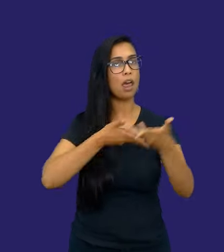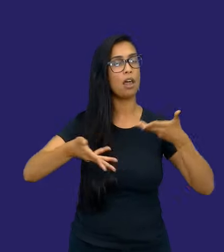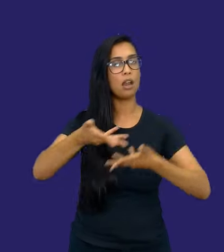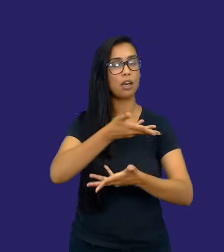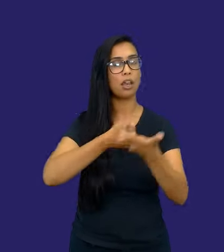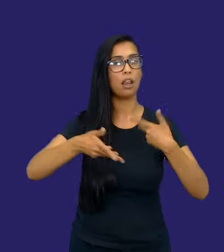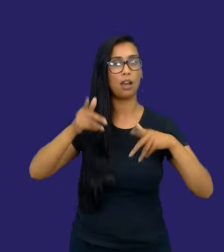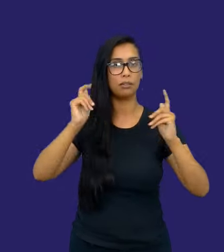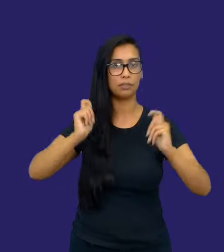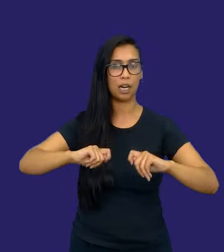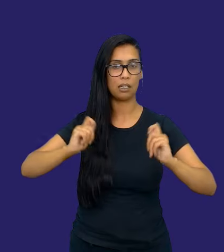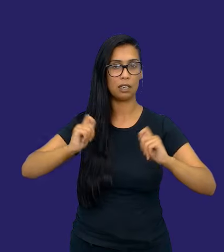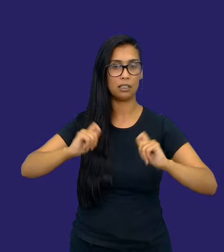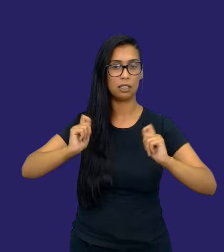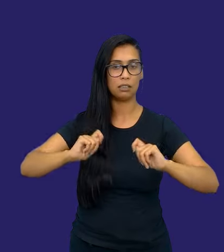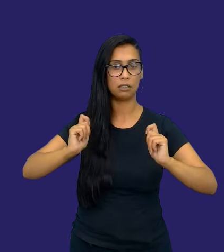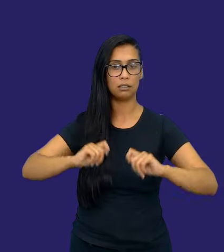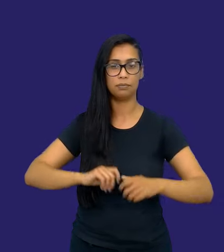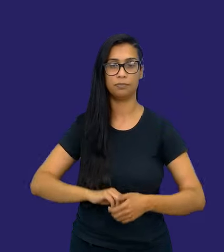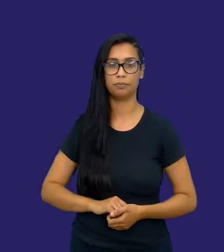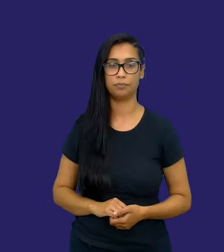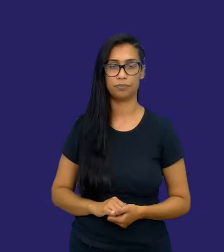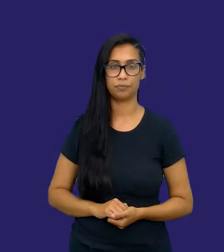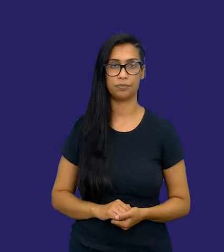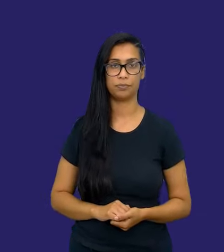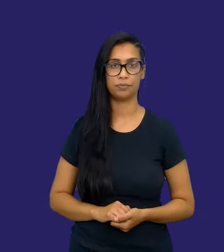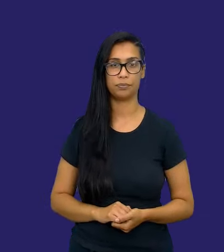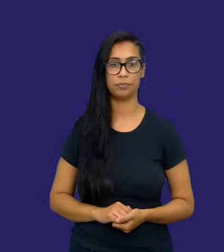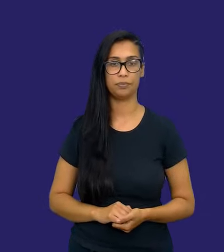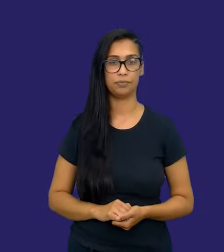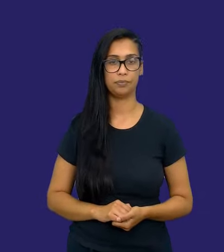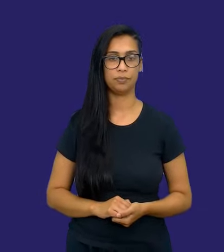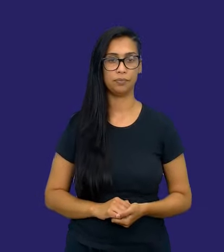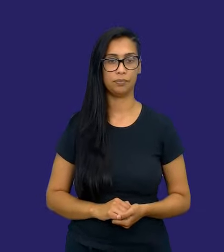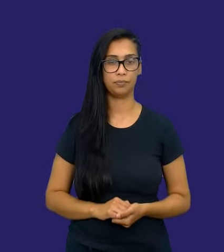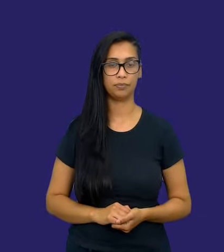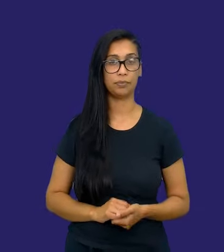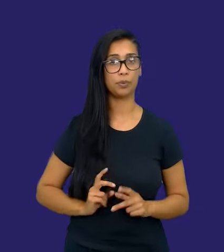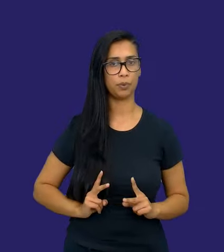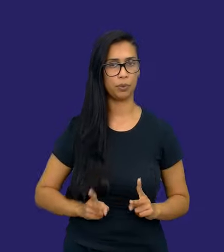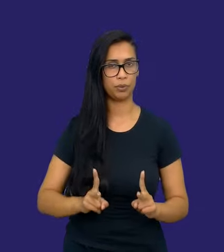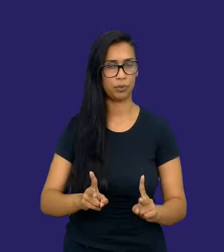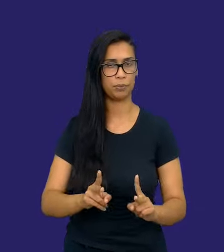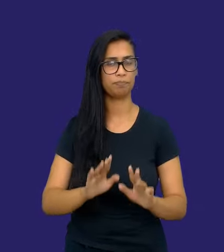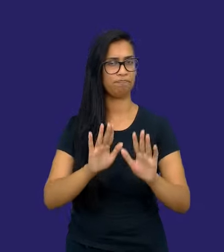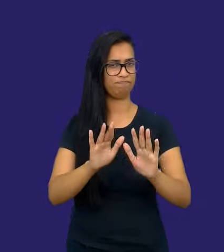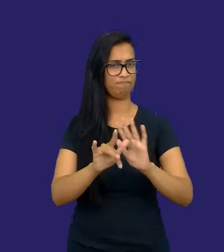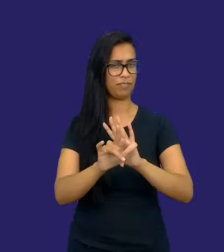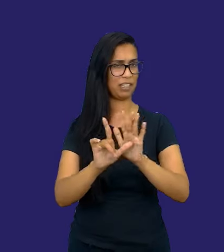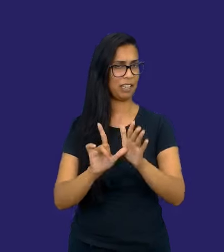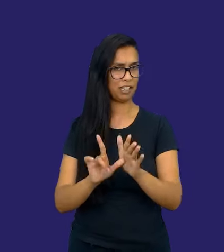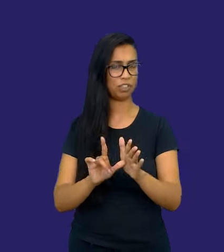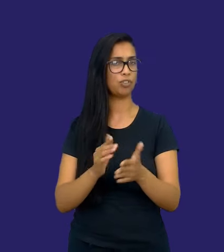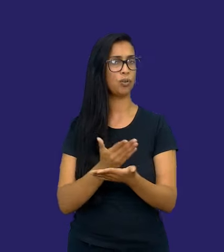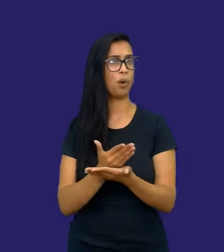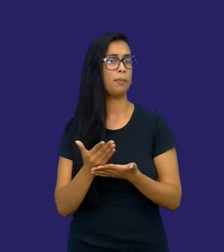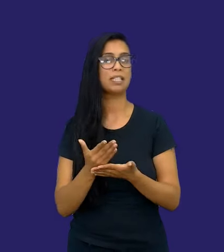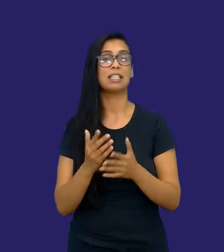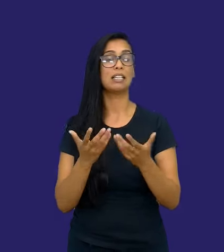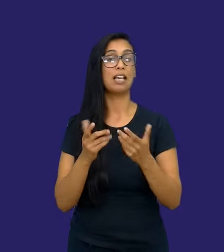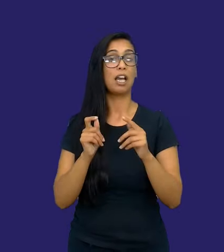Agora, nós vamos avançar um pouquinho, né? Mas antes eu gostaria de destacar que